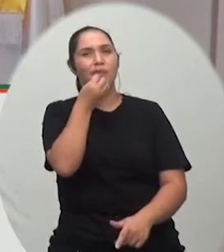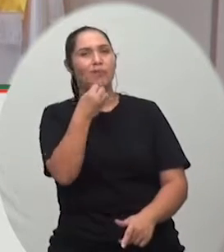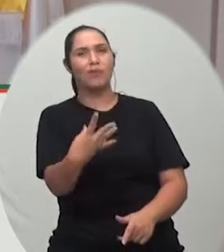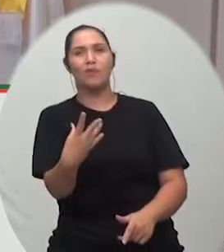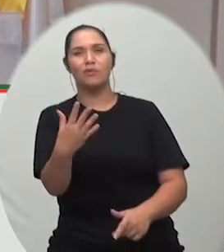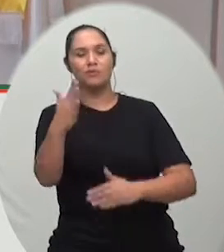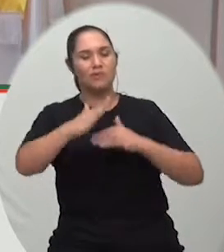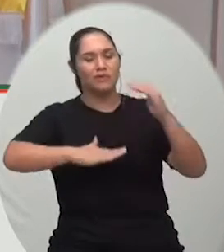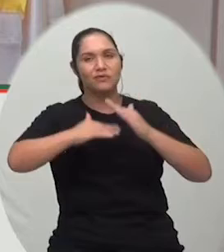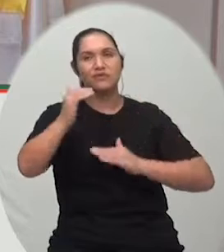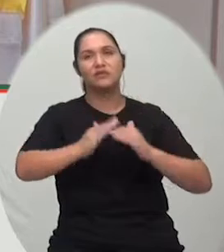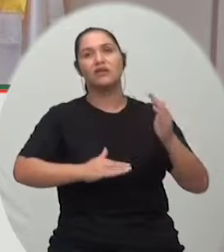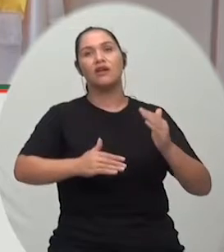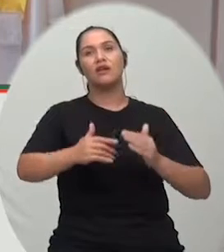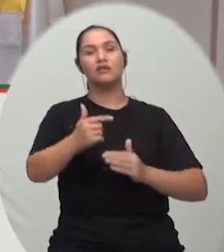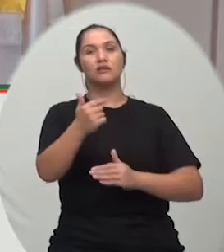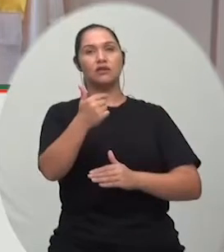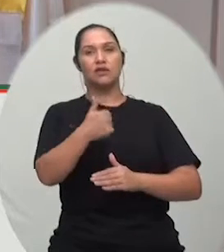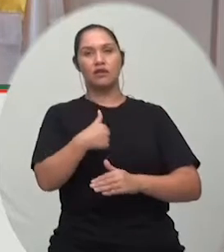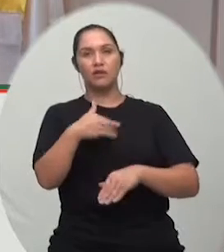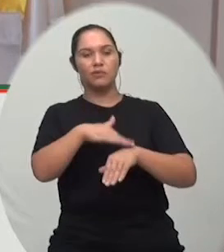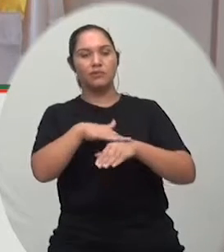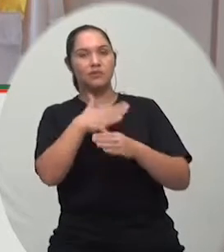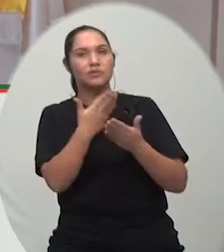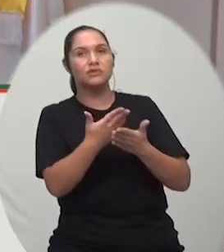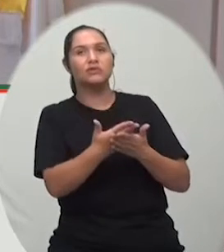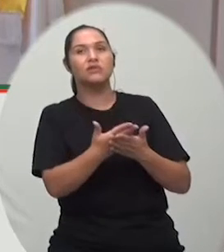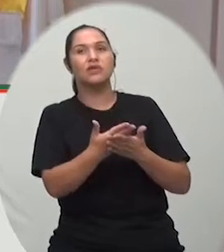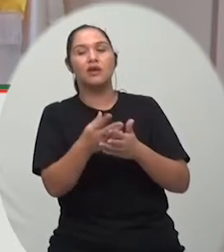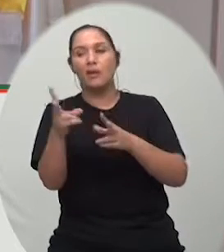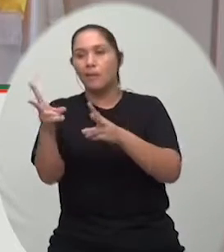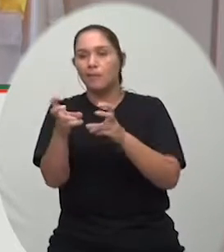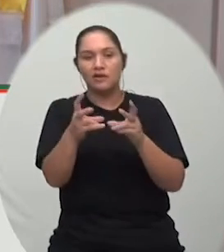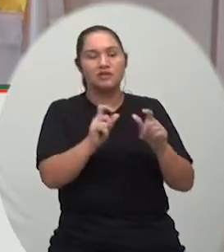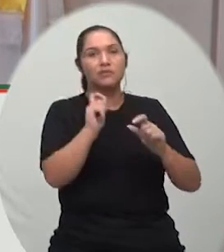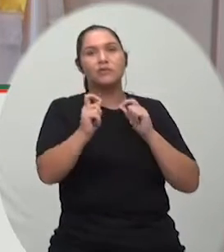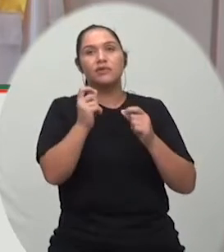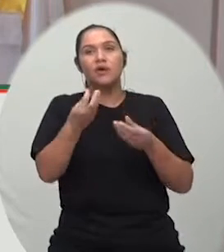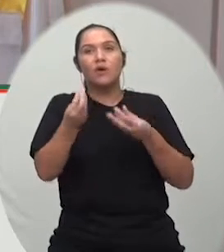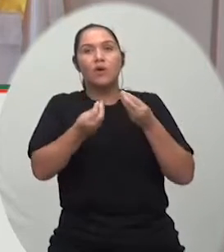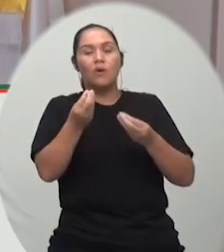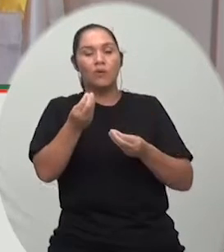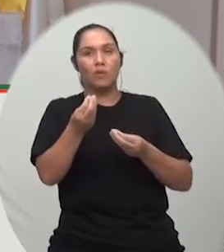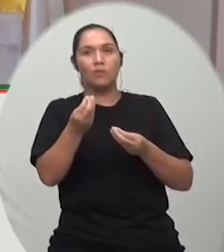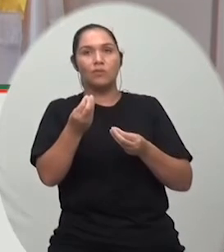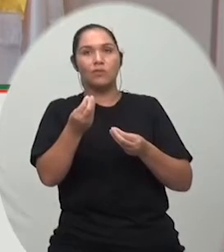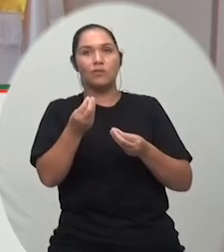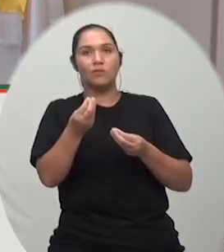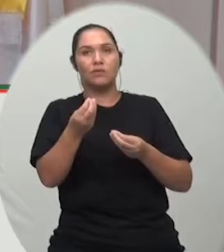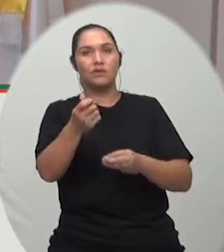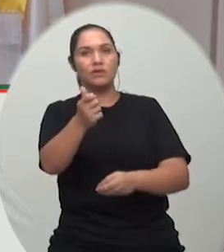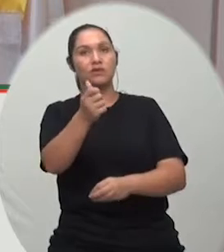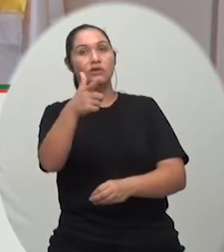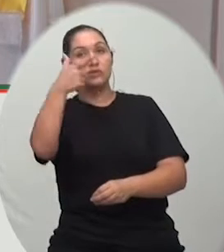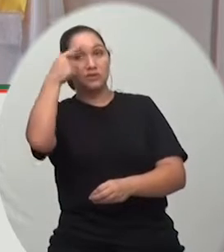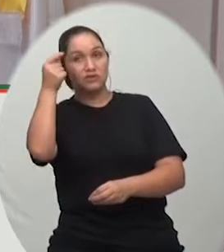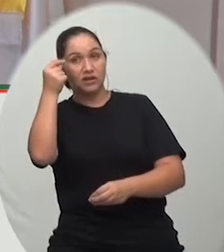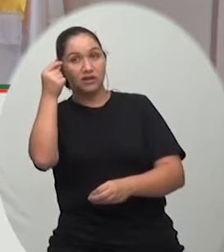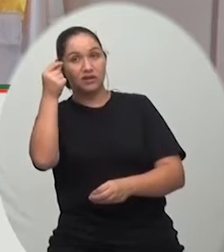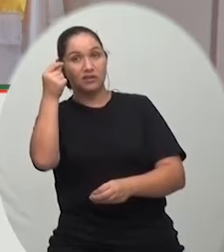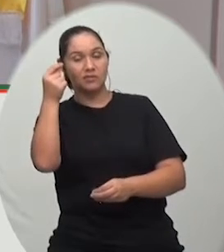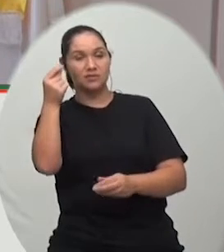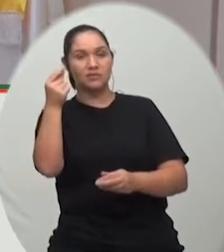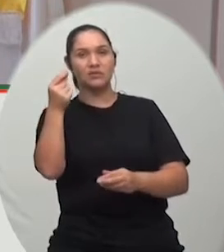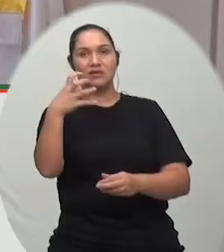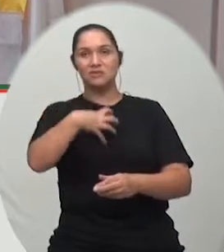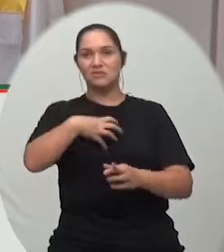o tempo que eu passei lá, a gente via a dedicação com que as pessoas tratavam os acadêmicos. Então, eu só queria registrar